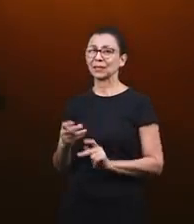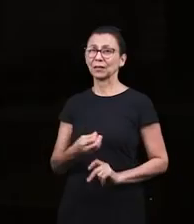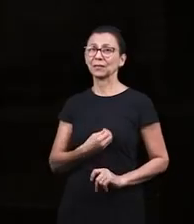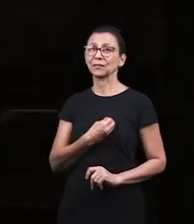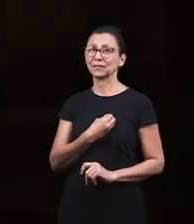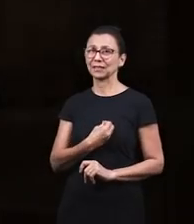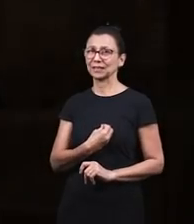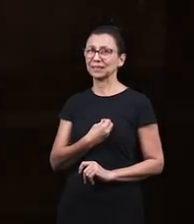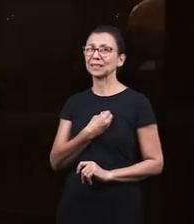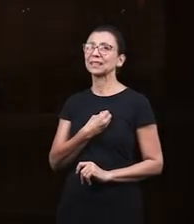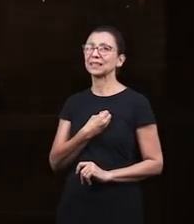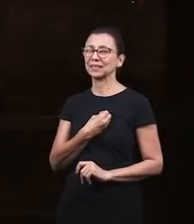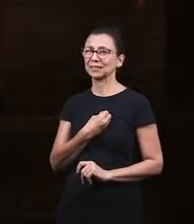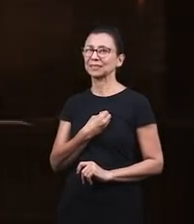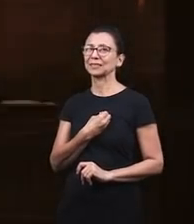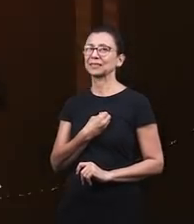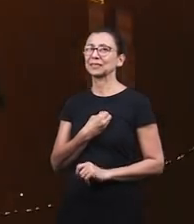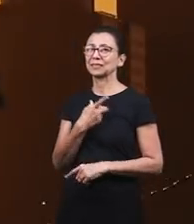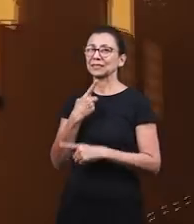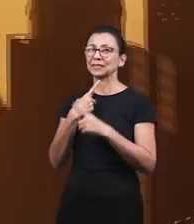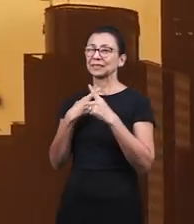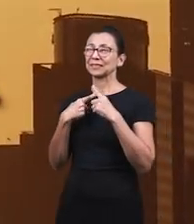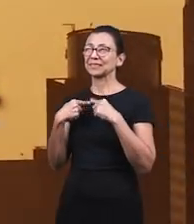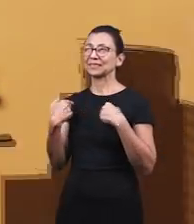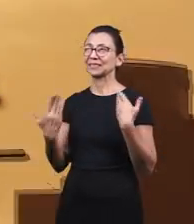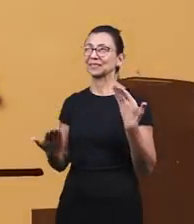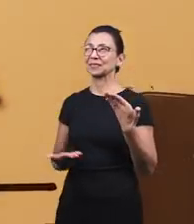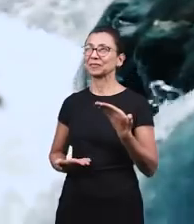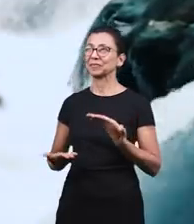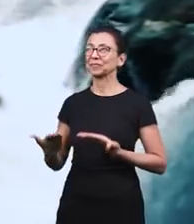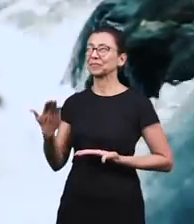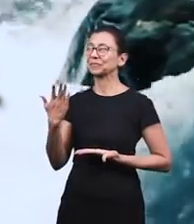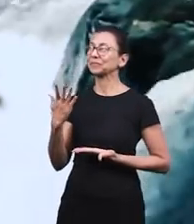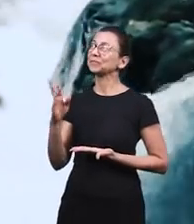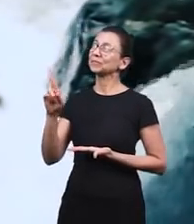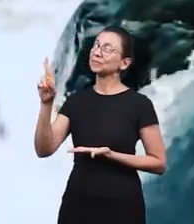eu quero viver.